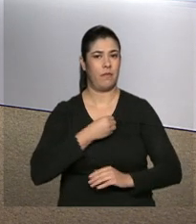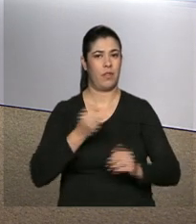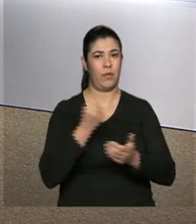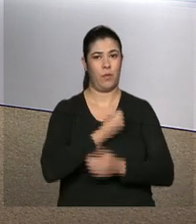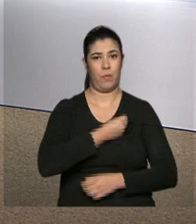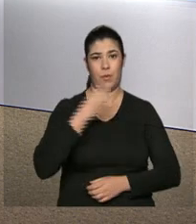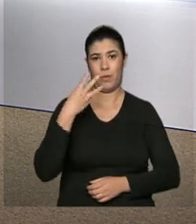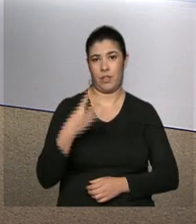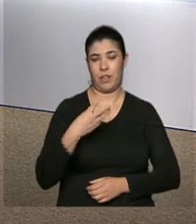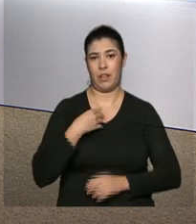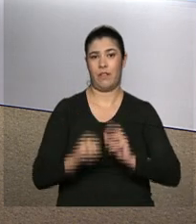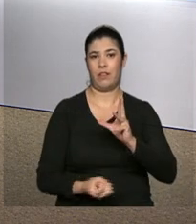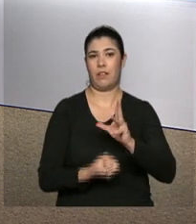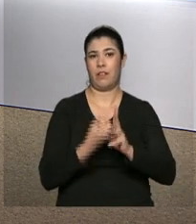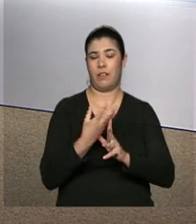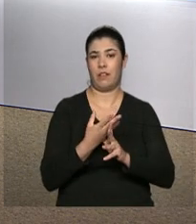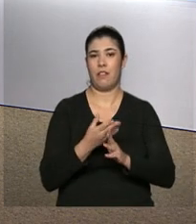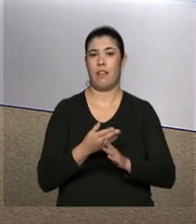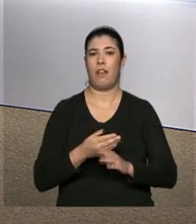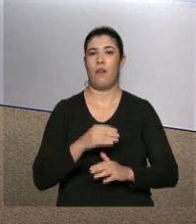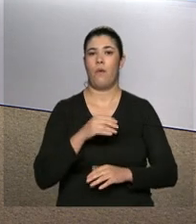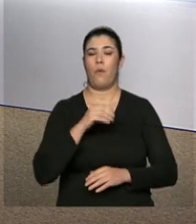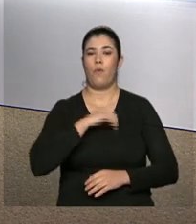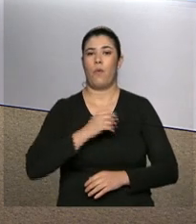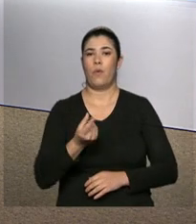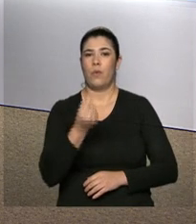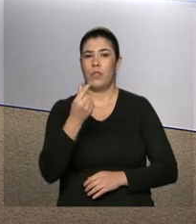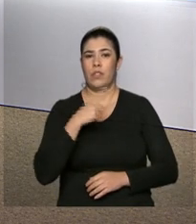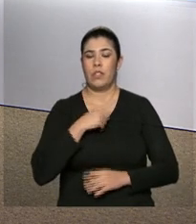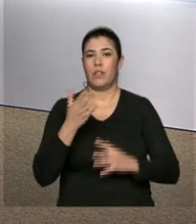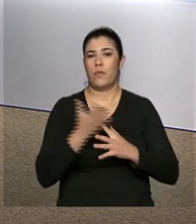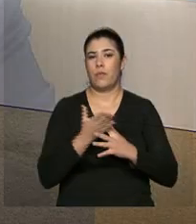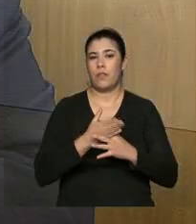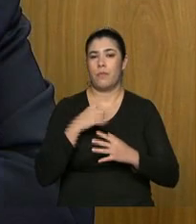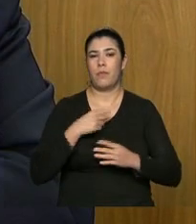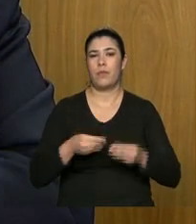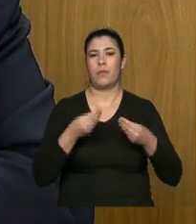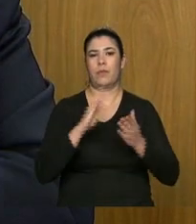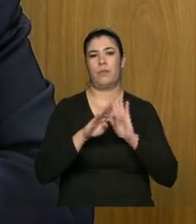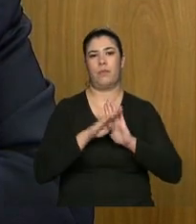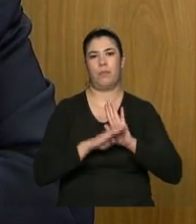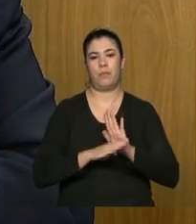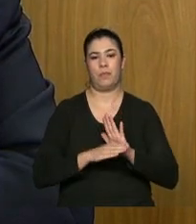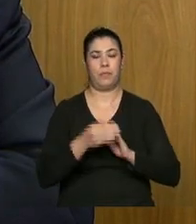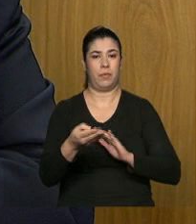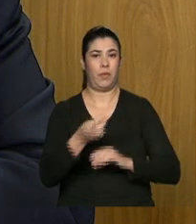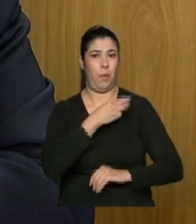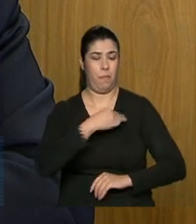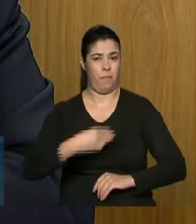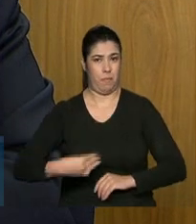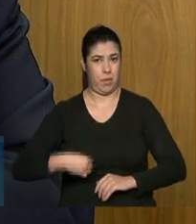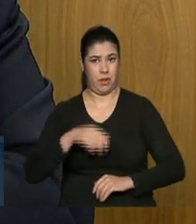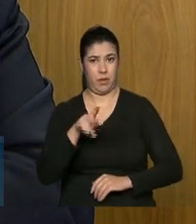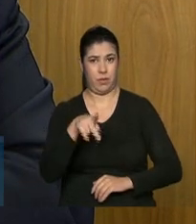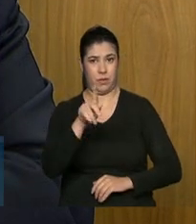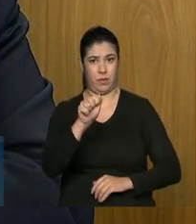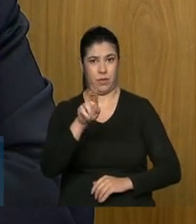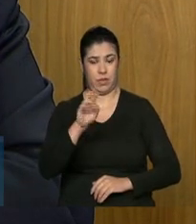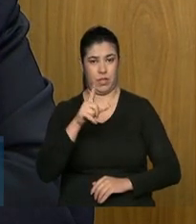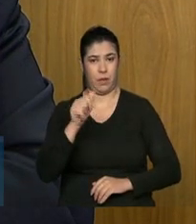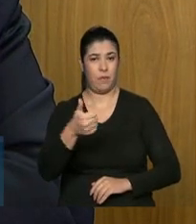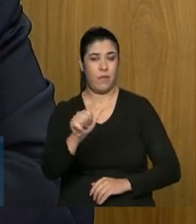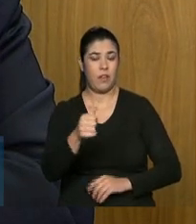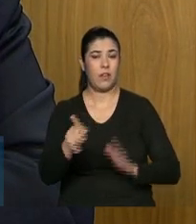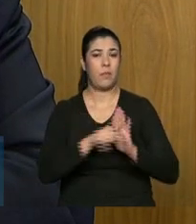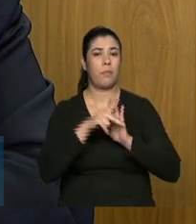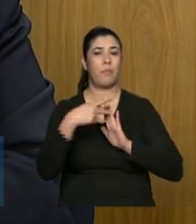uma faixa de renda intermediária para o acesso ao programa. O ministro das Cidades, Gilberto Kassab, fez um